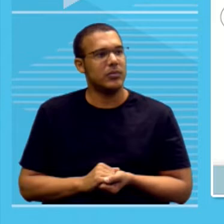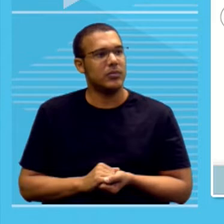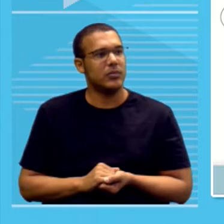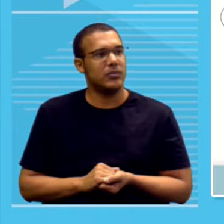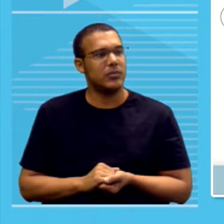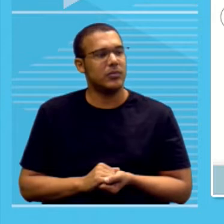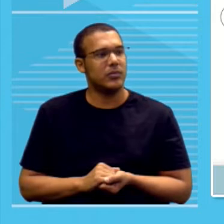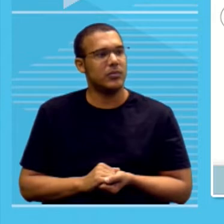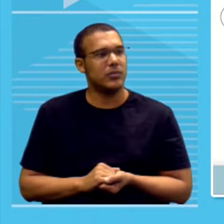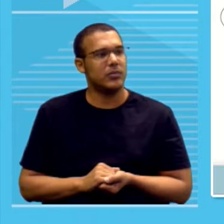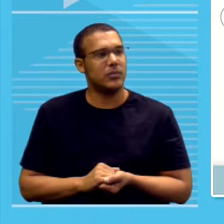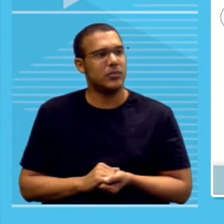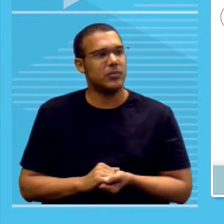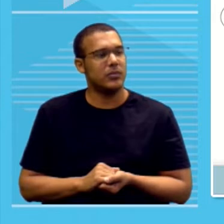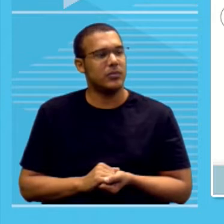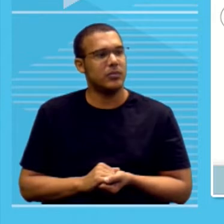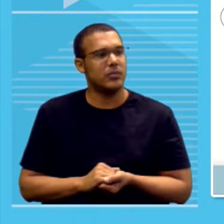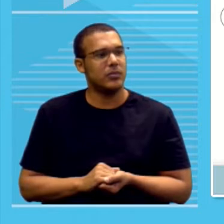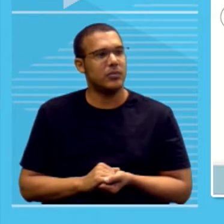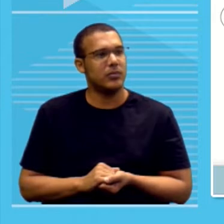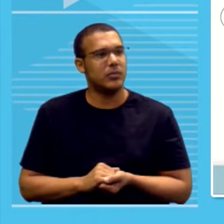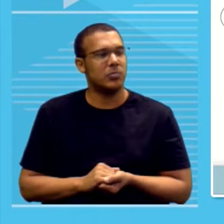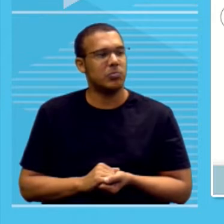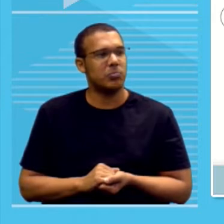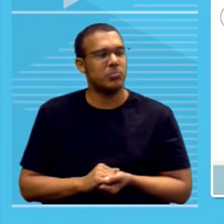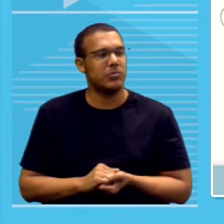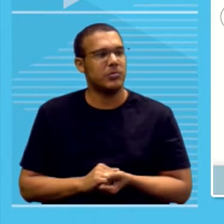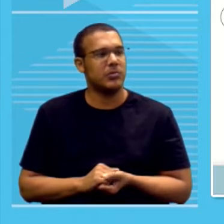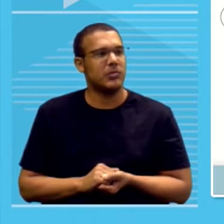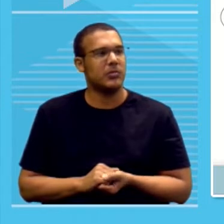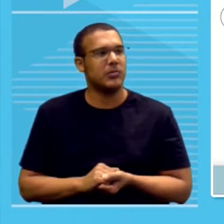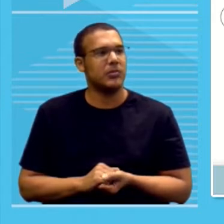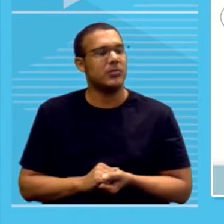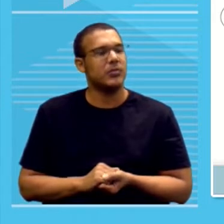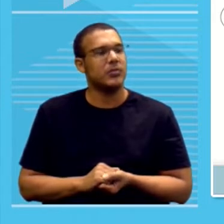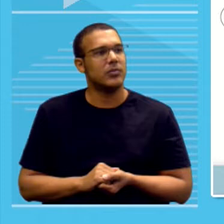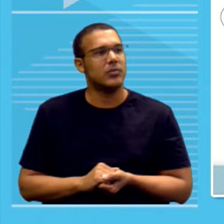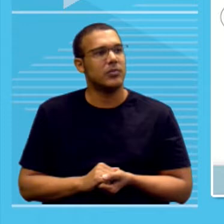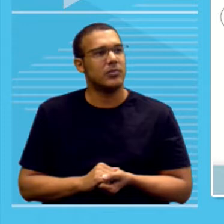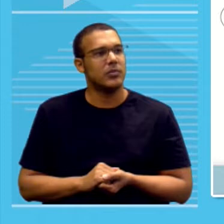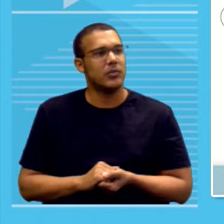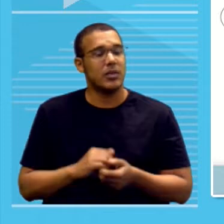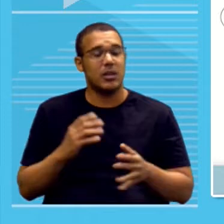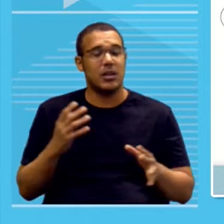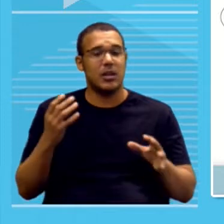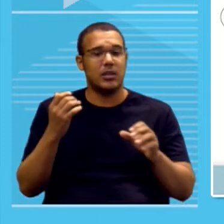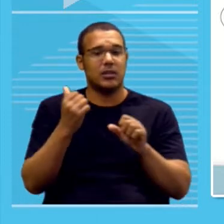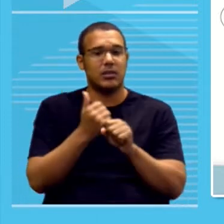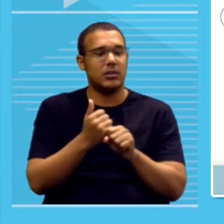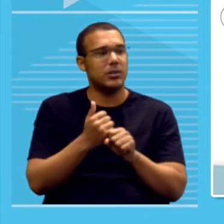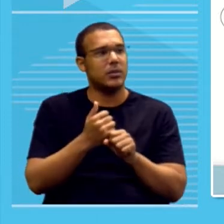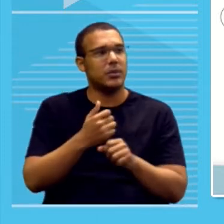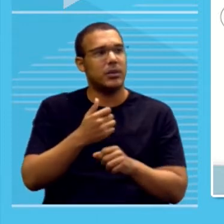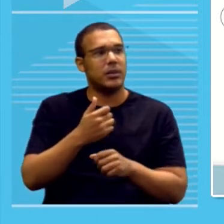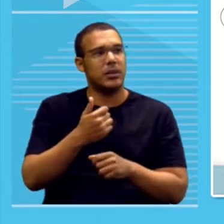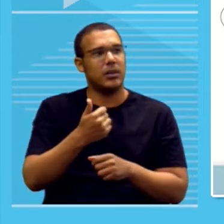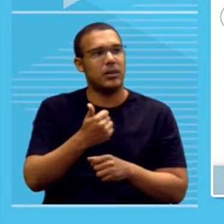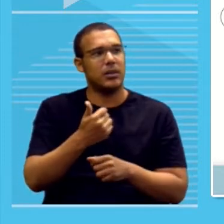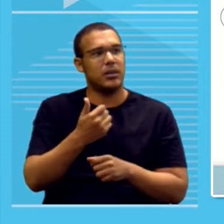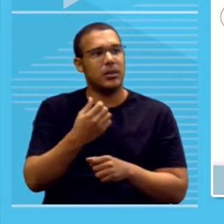o professor 36 para 40 4 4 com 9 13 Professor então vai ficar mais